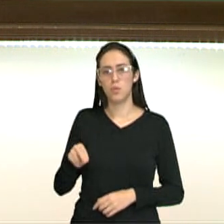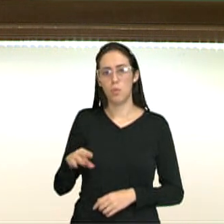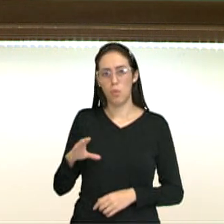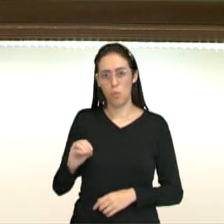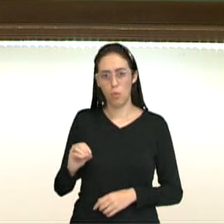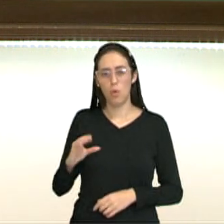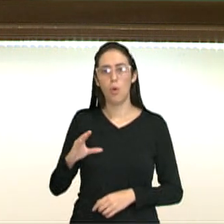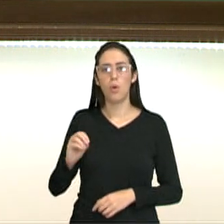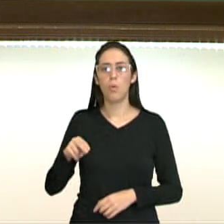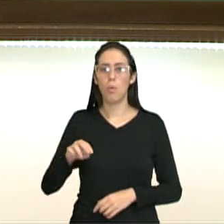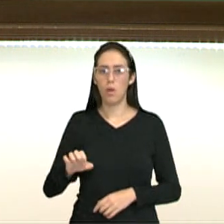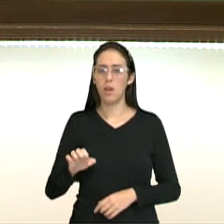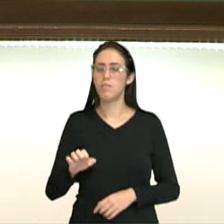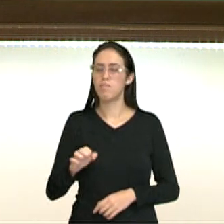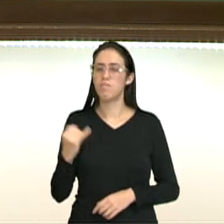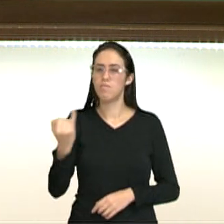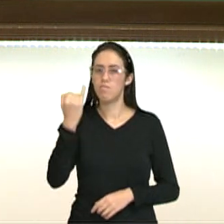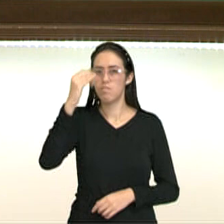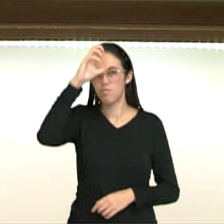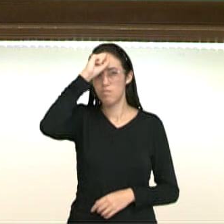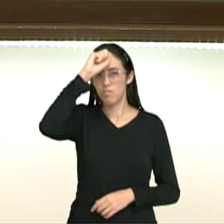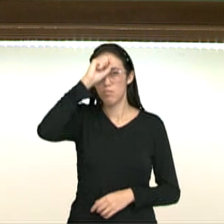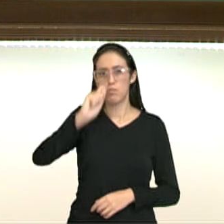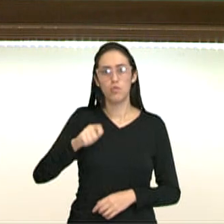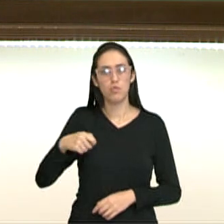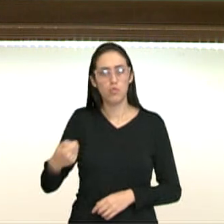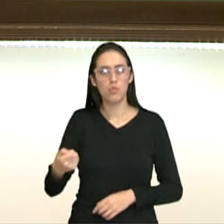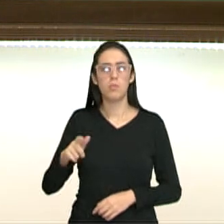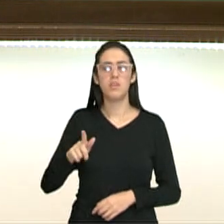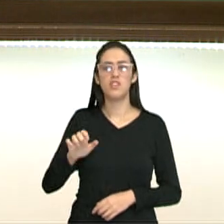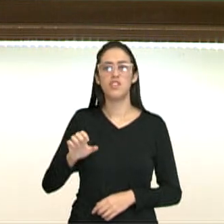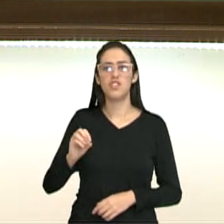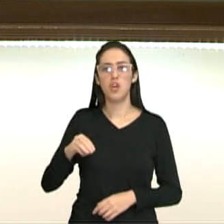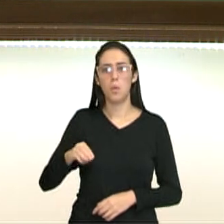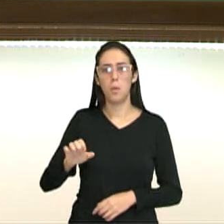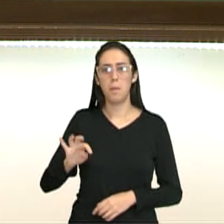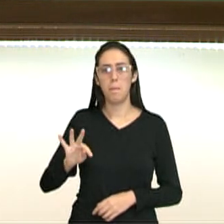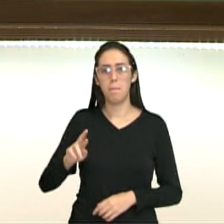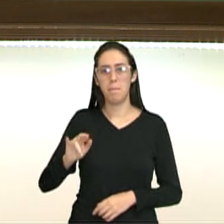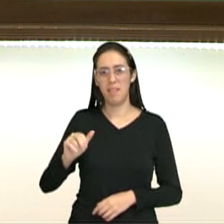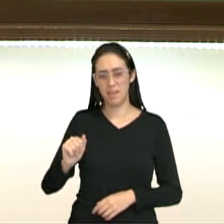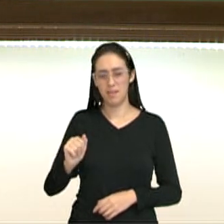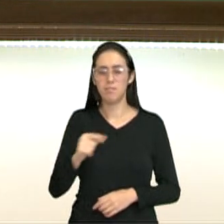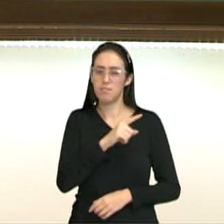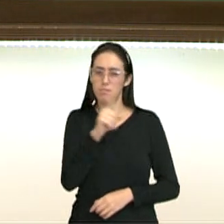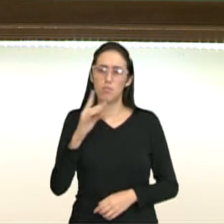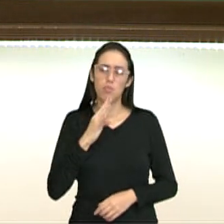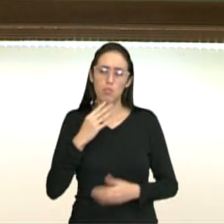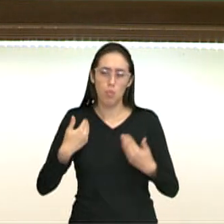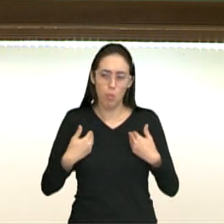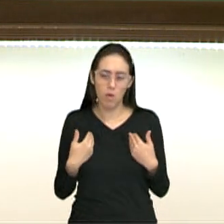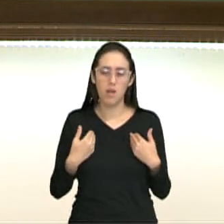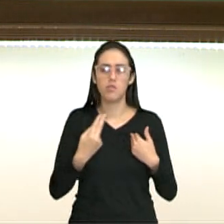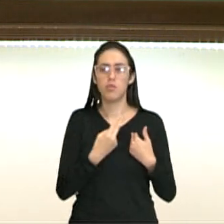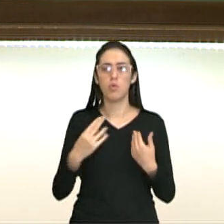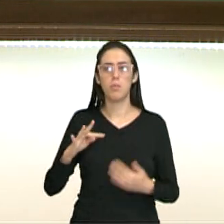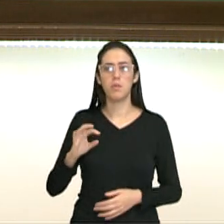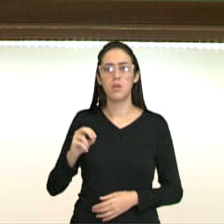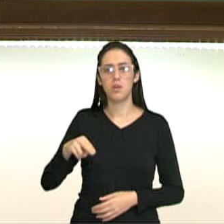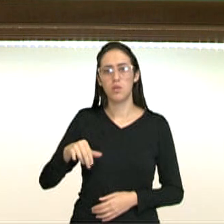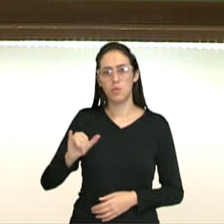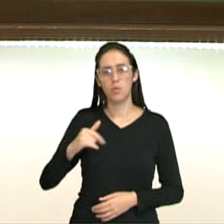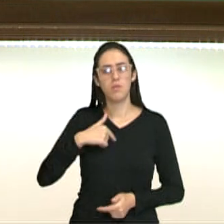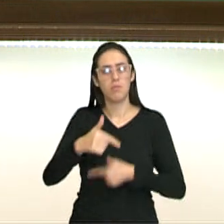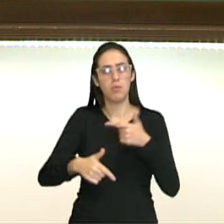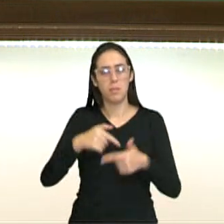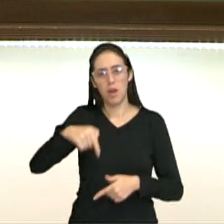passinho a respeito do nosso estudo da geometria espacial. Você já me conhece, eu sou o professor Tony, trabalho aqui em Curitiba, no Colégio Estadual